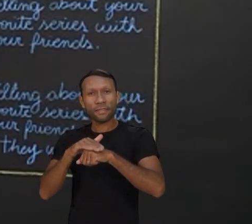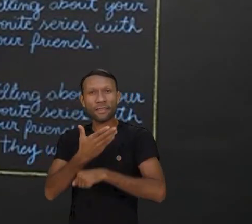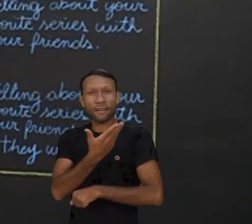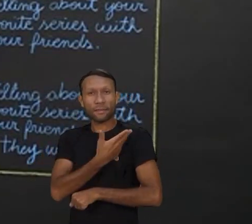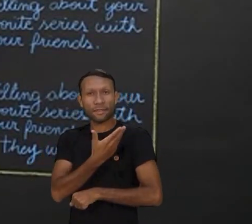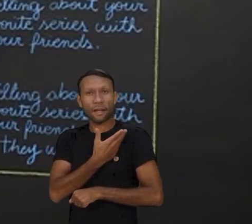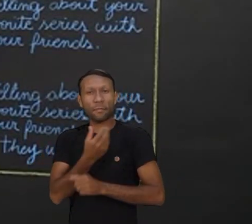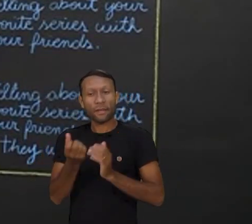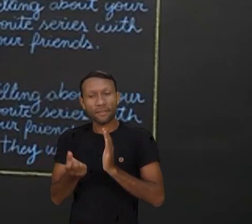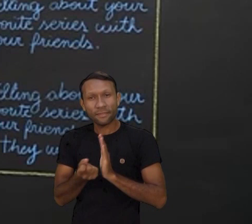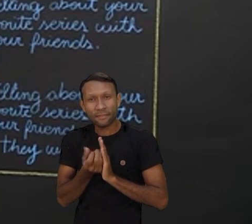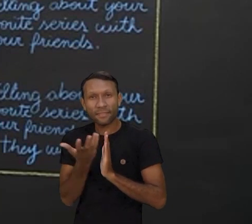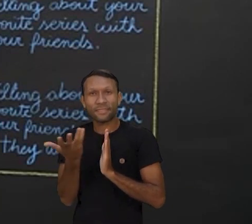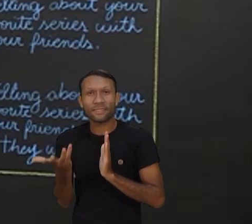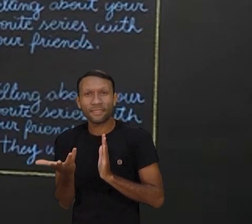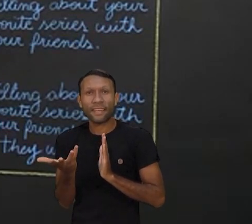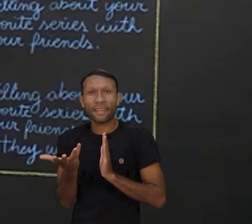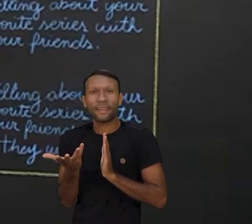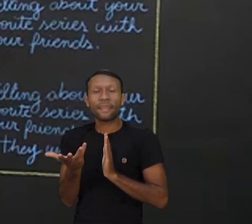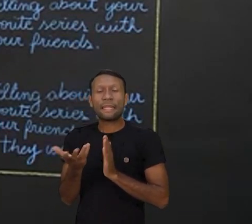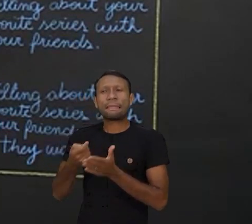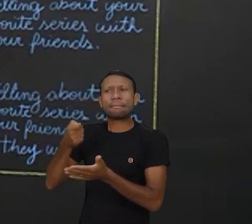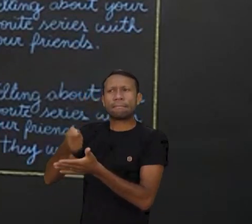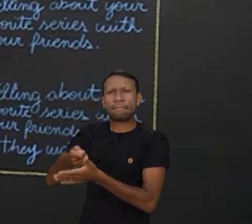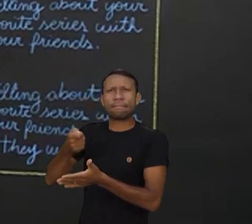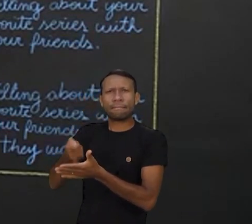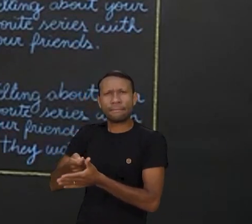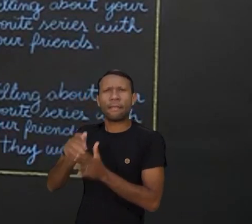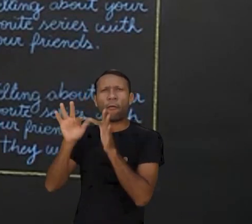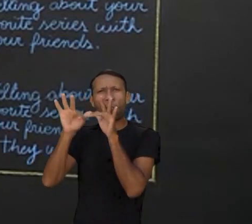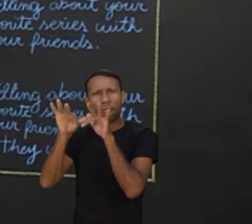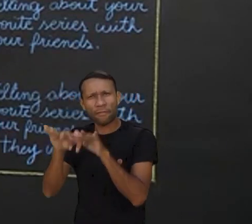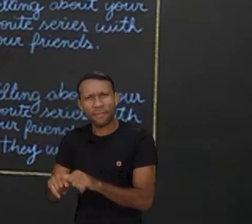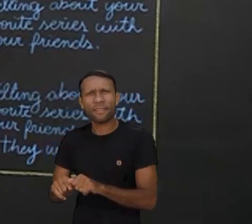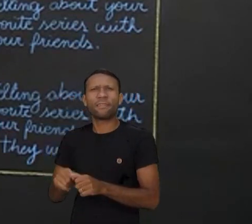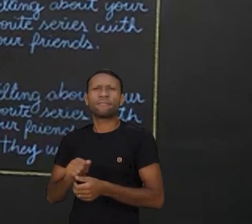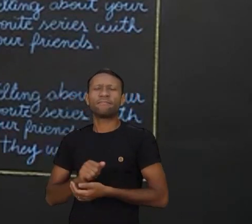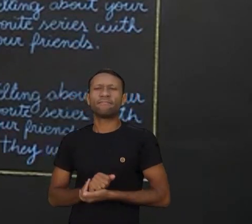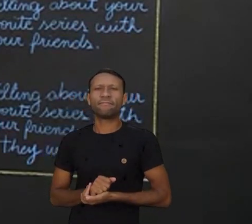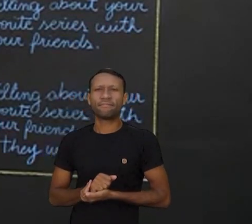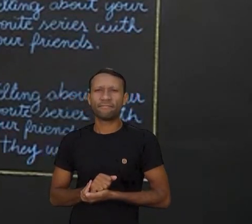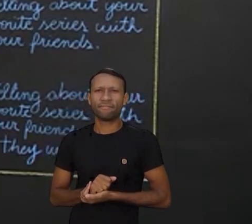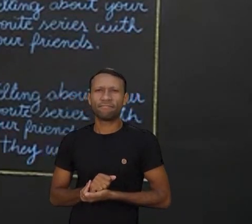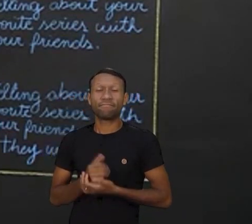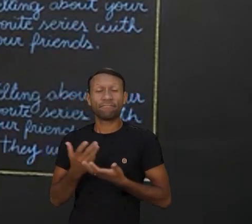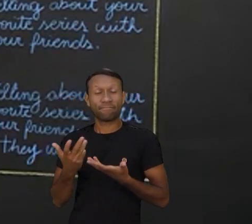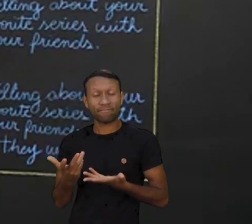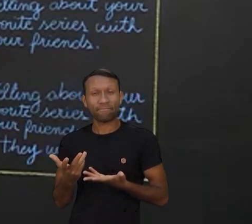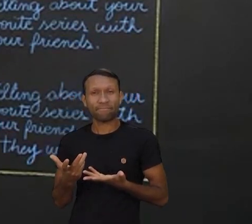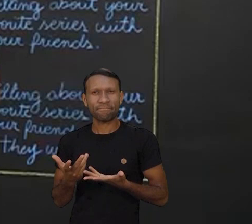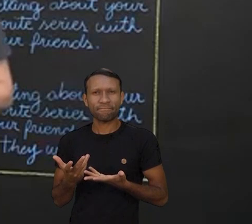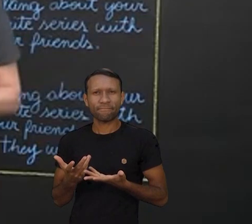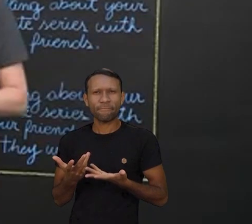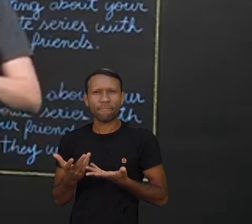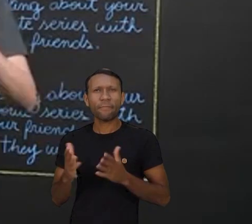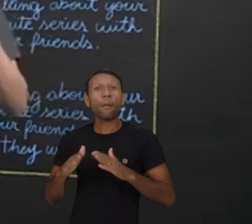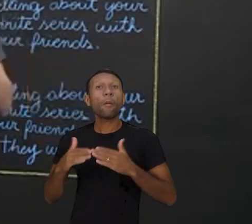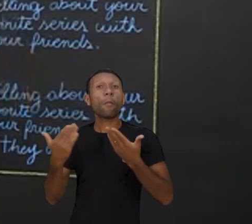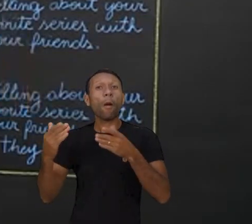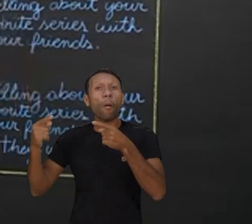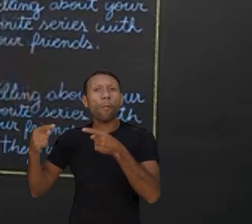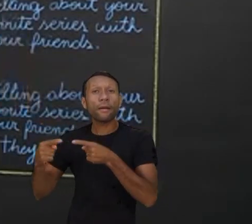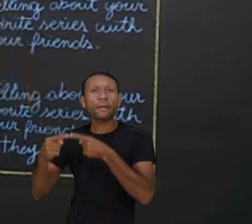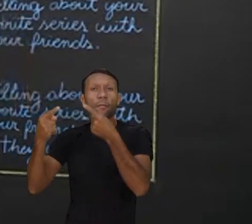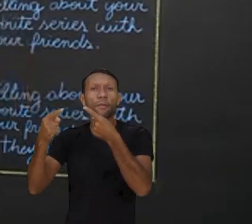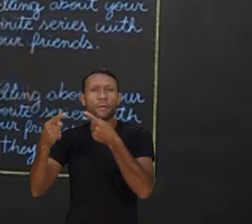favorita e falar com seus amigos sobre sua série favorita até eles assistirem. Então vamos lá. Qual deles? Eu já